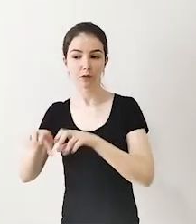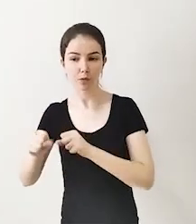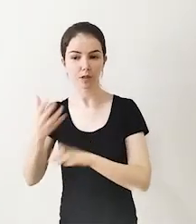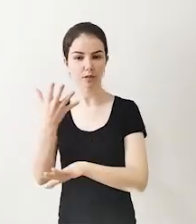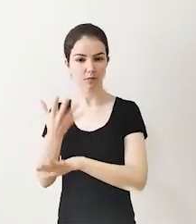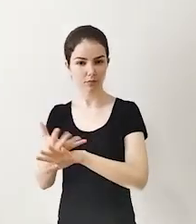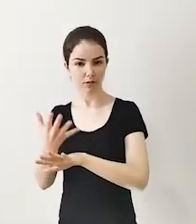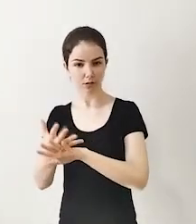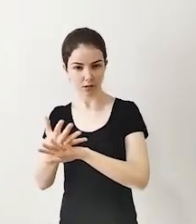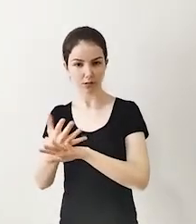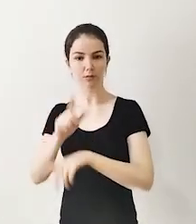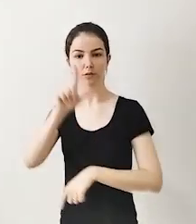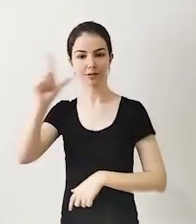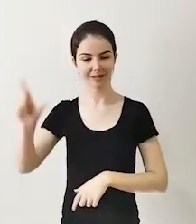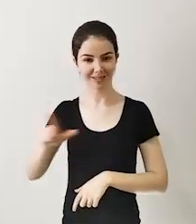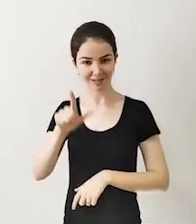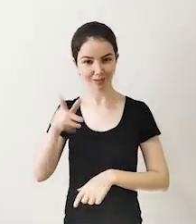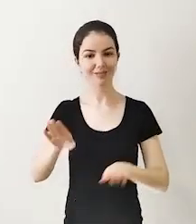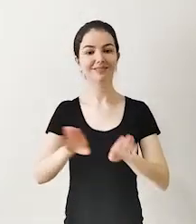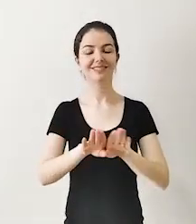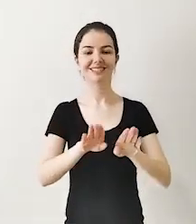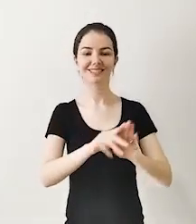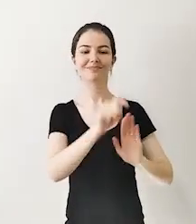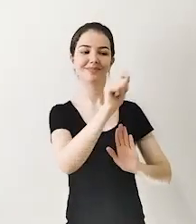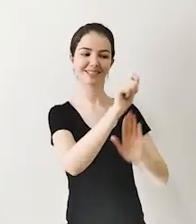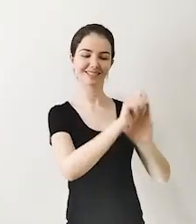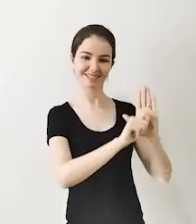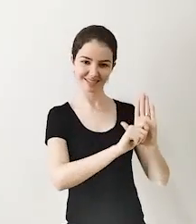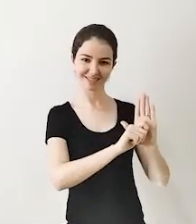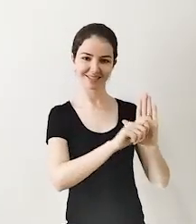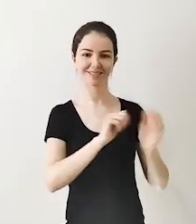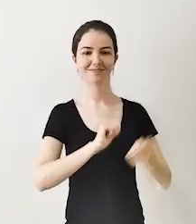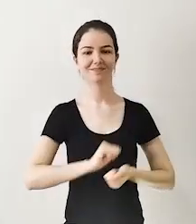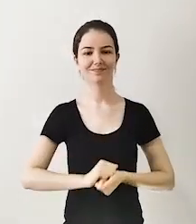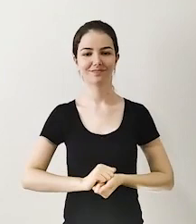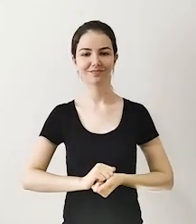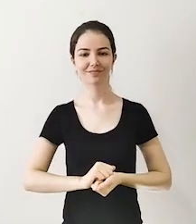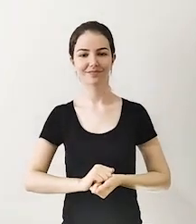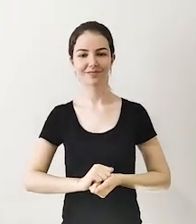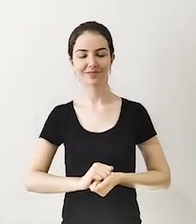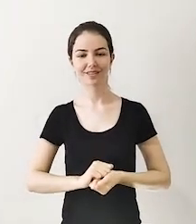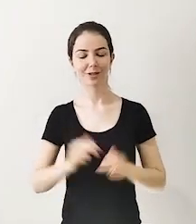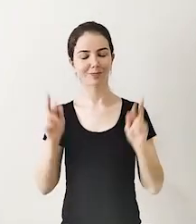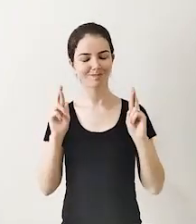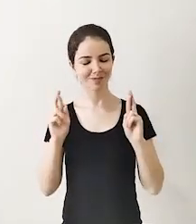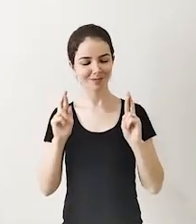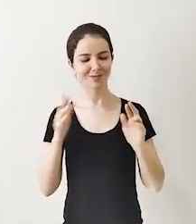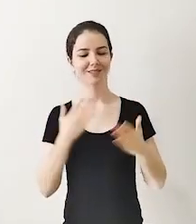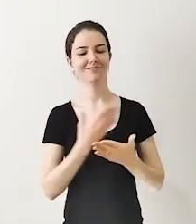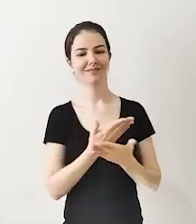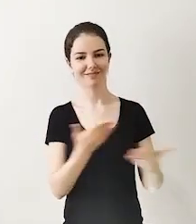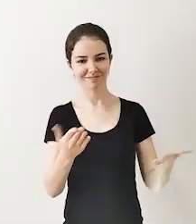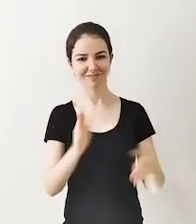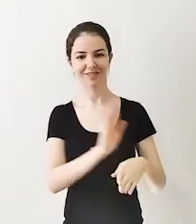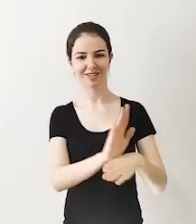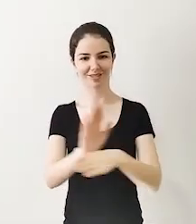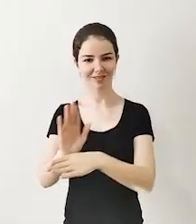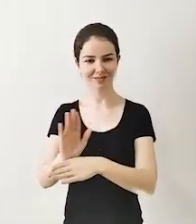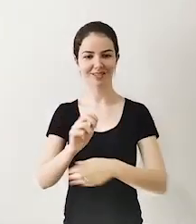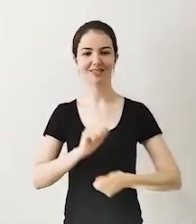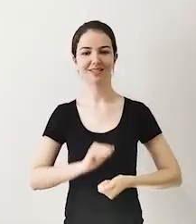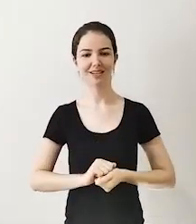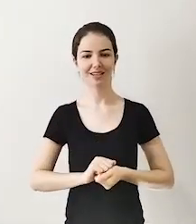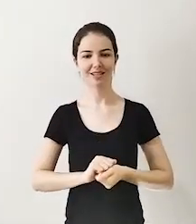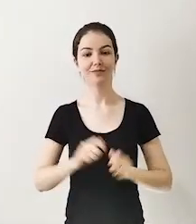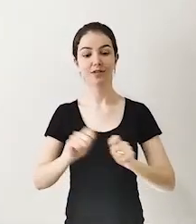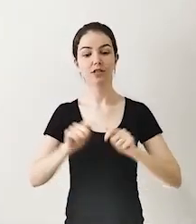da minha formação, que é a disciplina de literatura e a disciplina de redação. Então, eu espero mesmo poder ajudar vocês. Tanto eu e ela estamos aqui fazendo